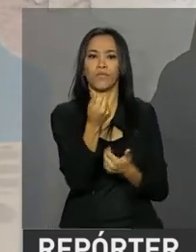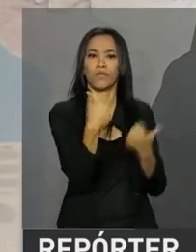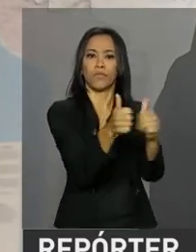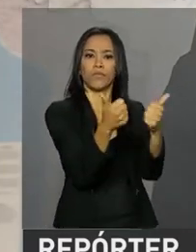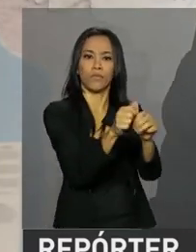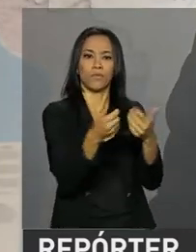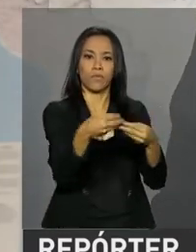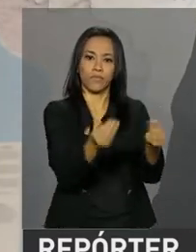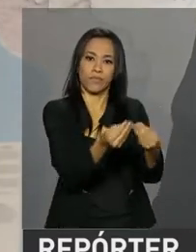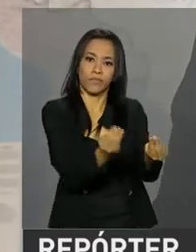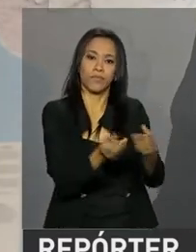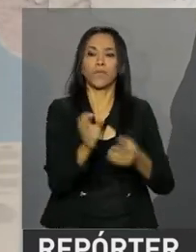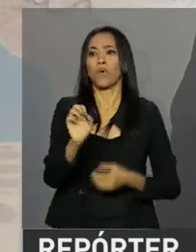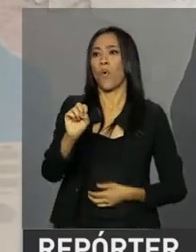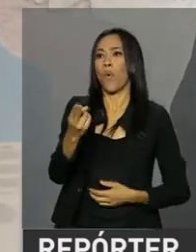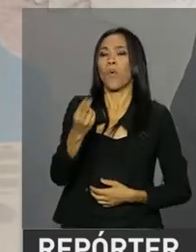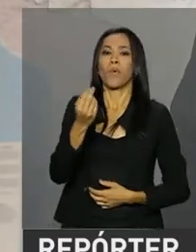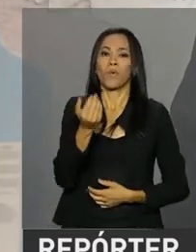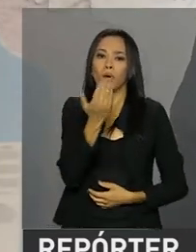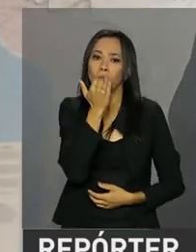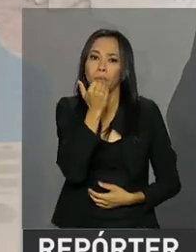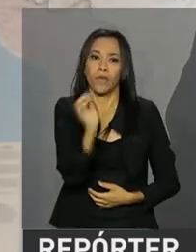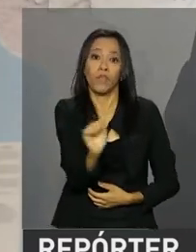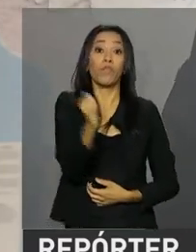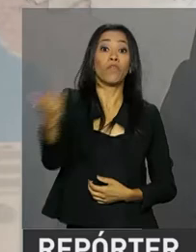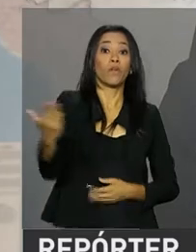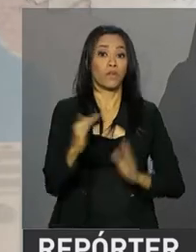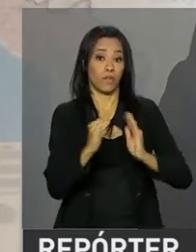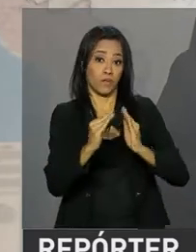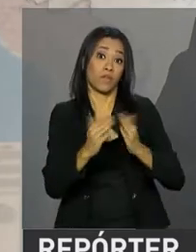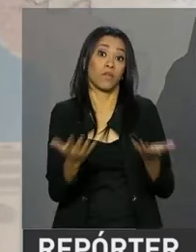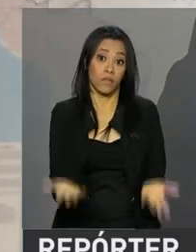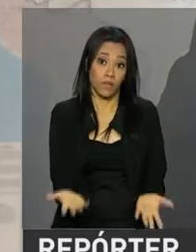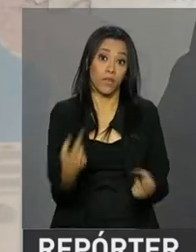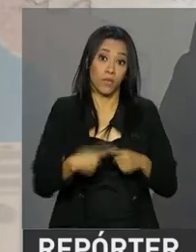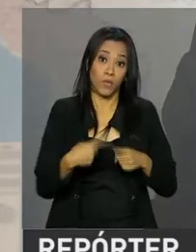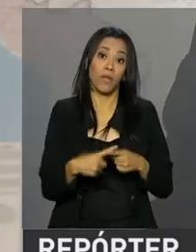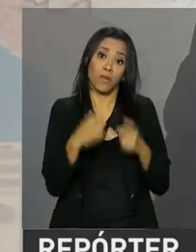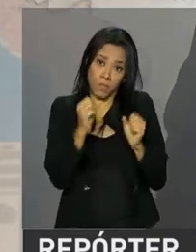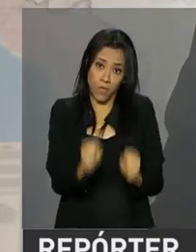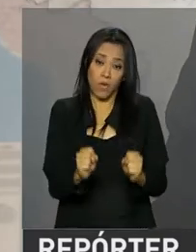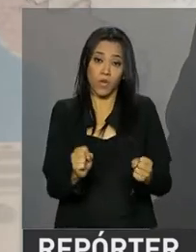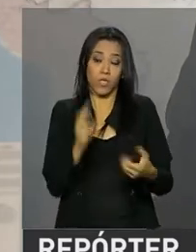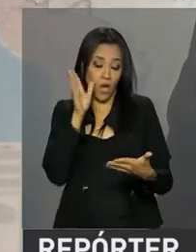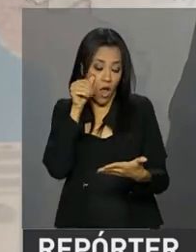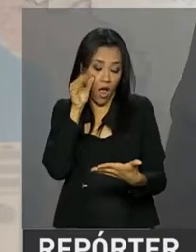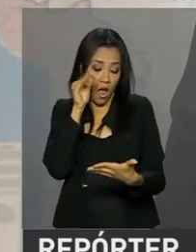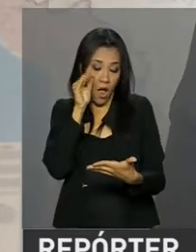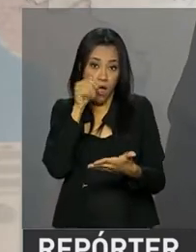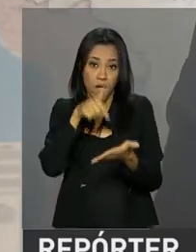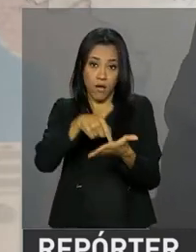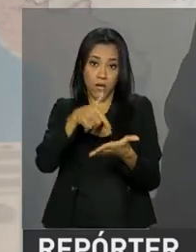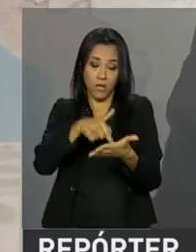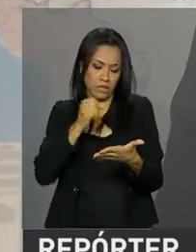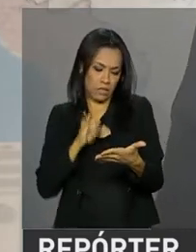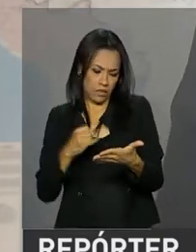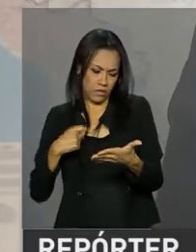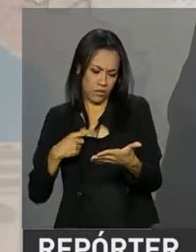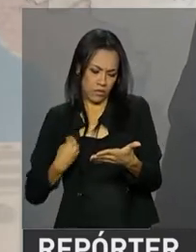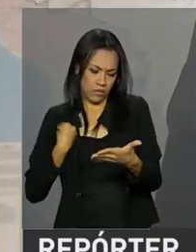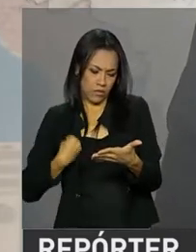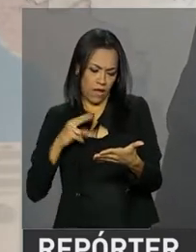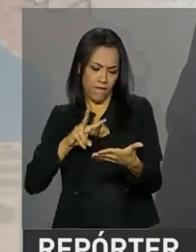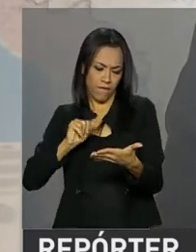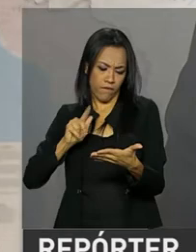ter que a se alimentarem fora da sua residência porque ele pode consultar é se existe ou não essa